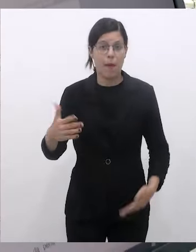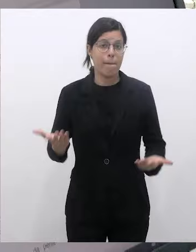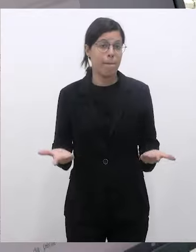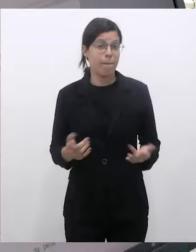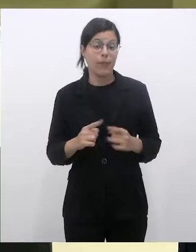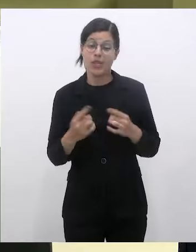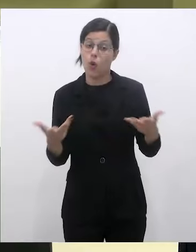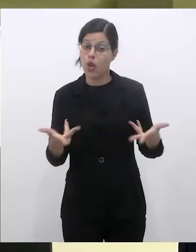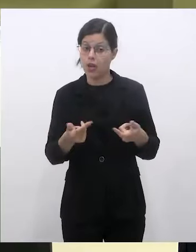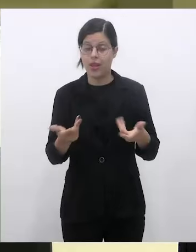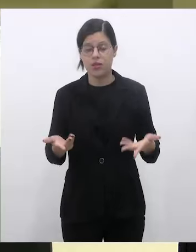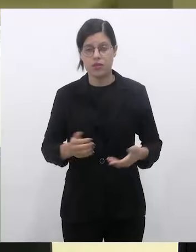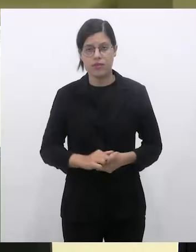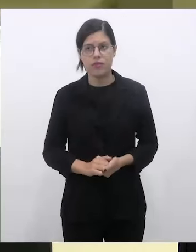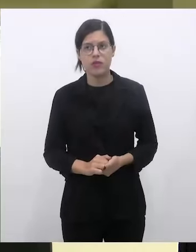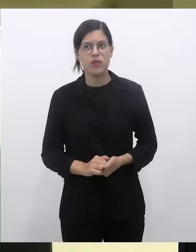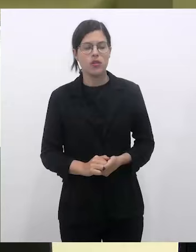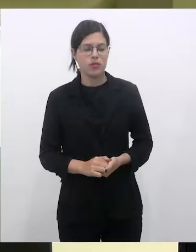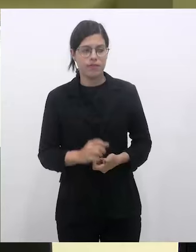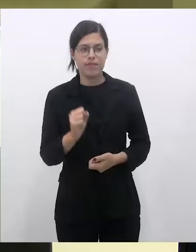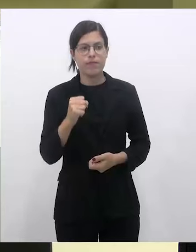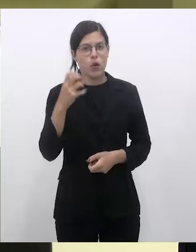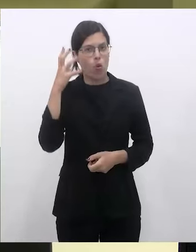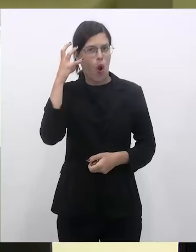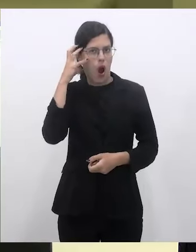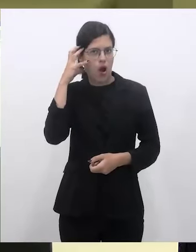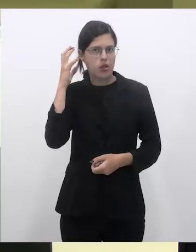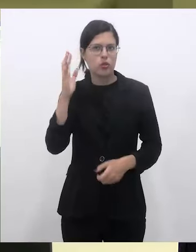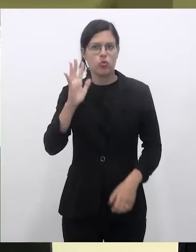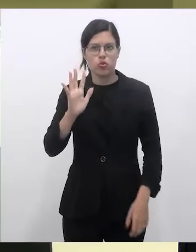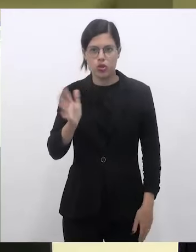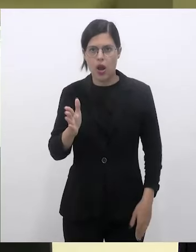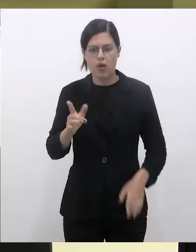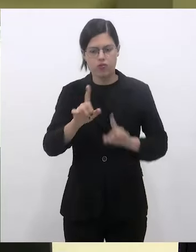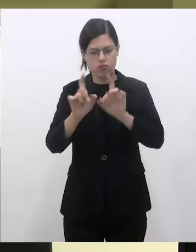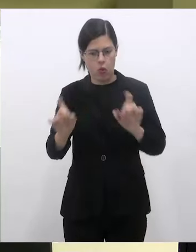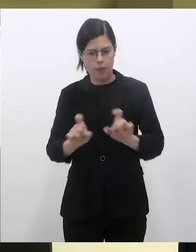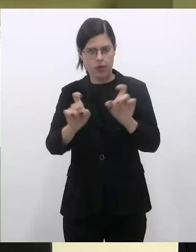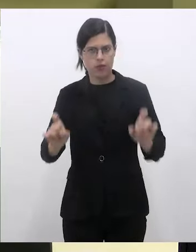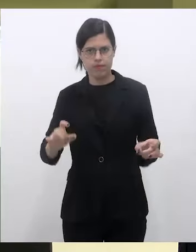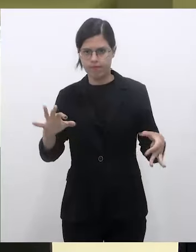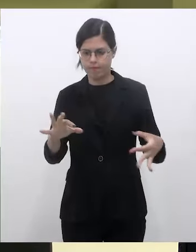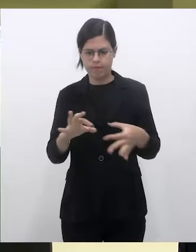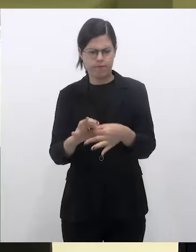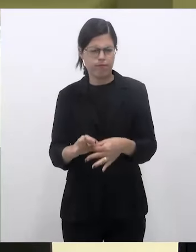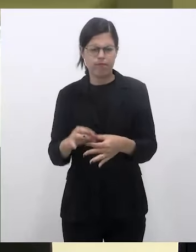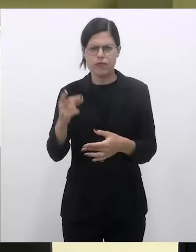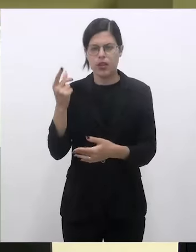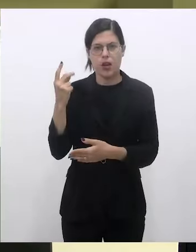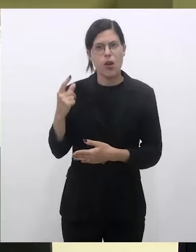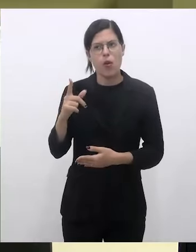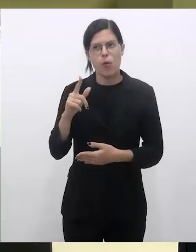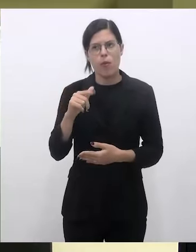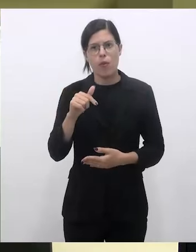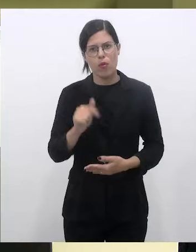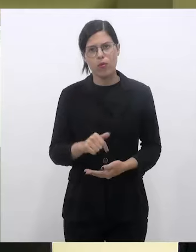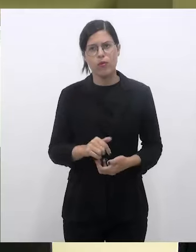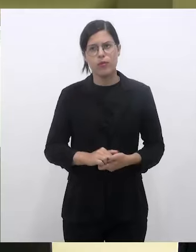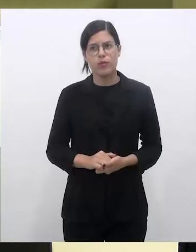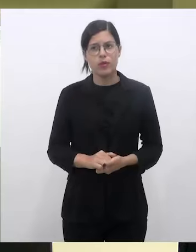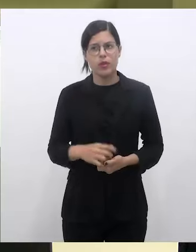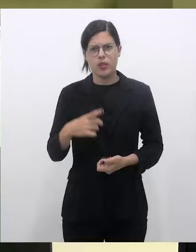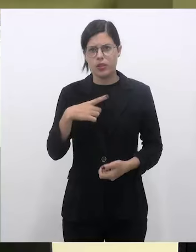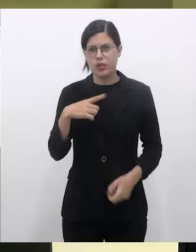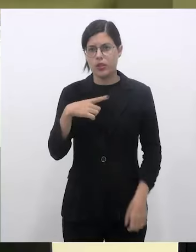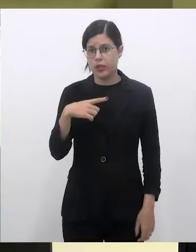Pois é, o rádio já está computadorizado há muito tempo, não é? Que já não seria, de certa forma, uma inteligência